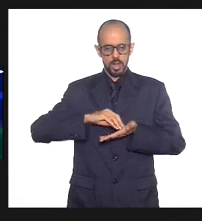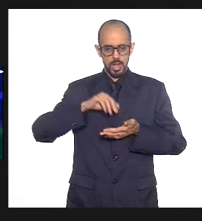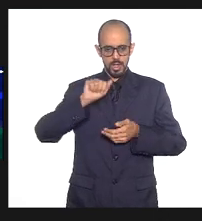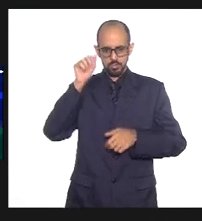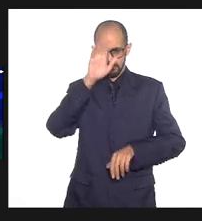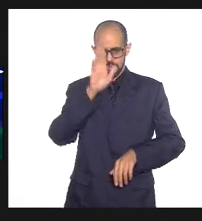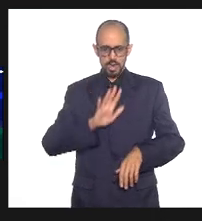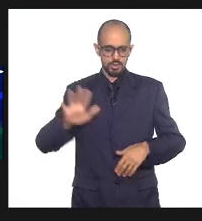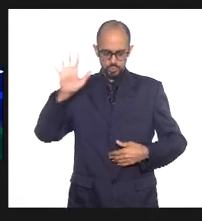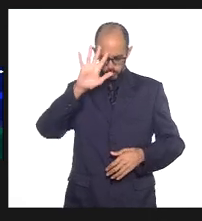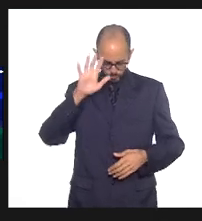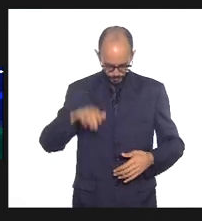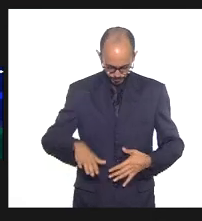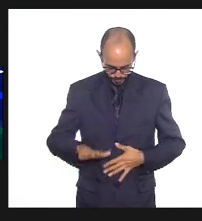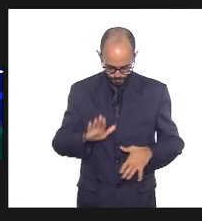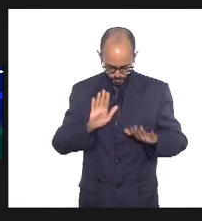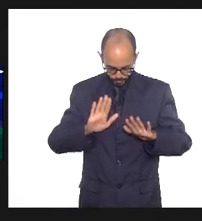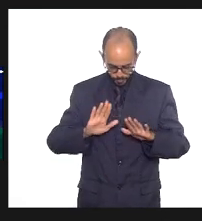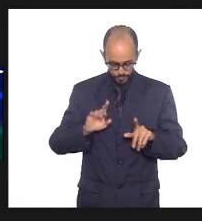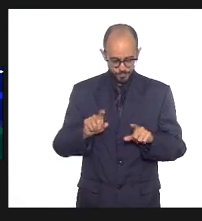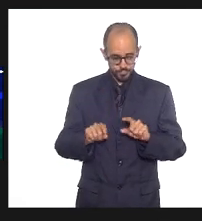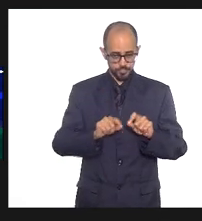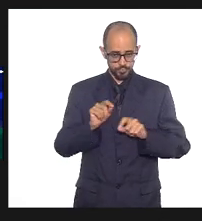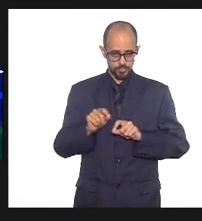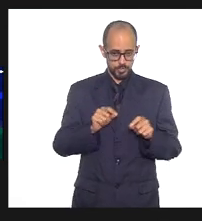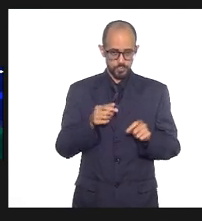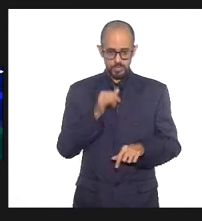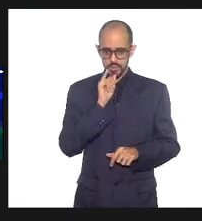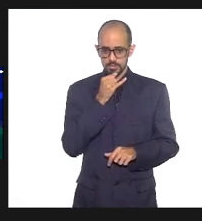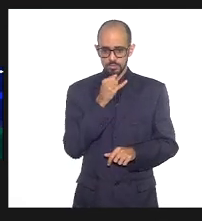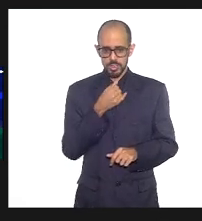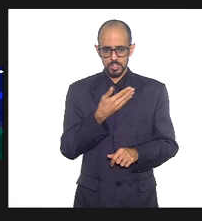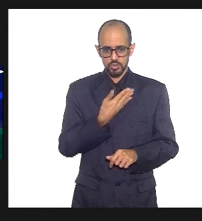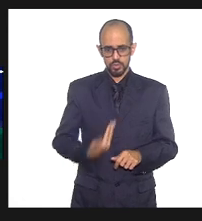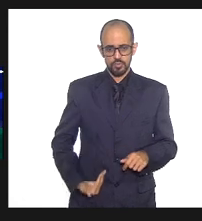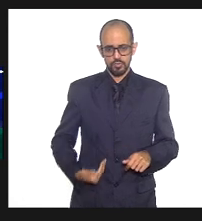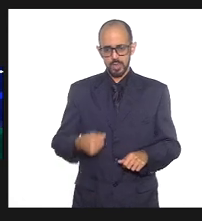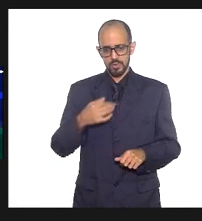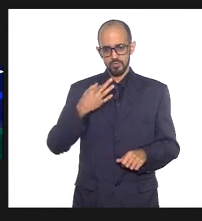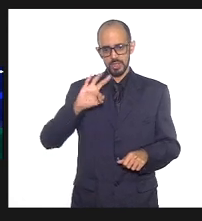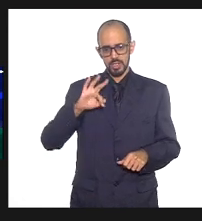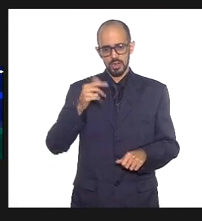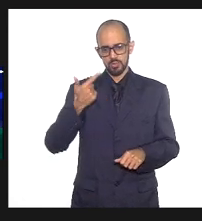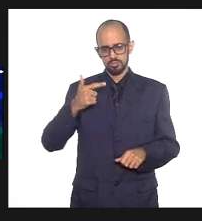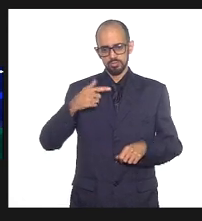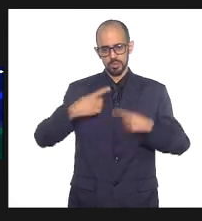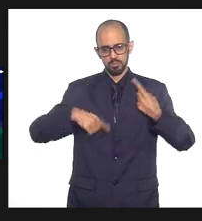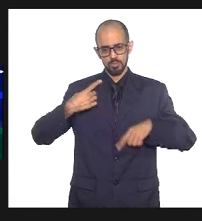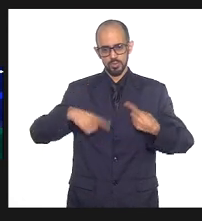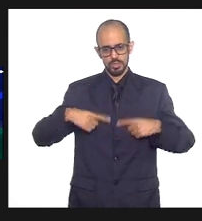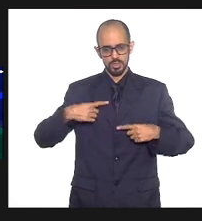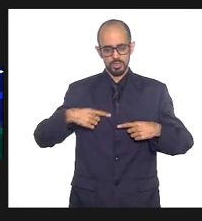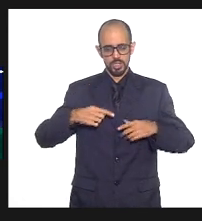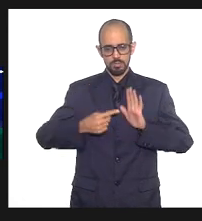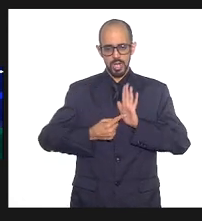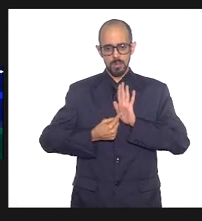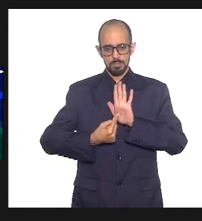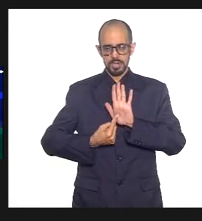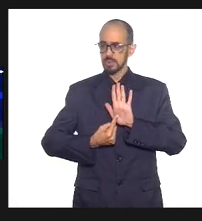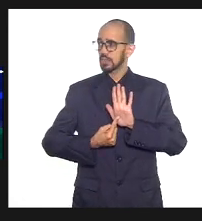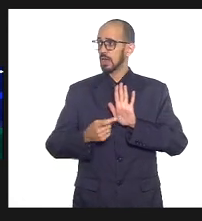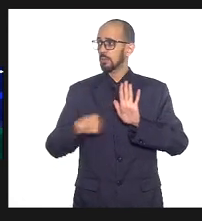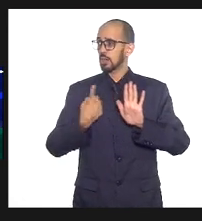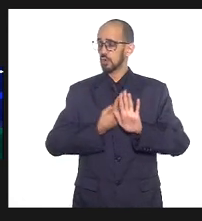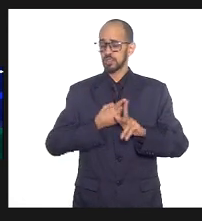mas como sempre o governo federal não tem nem política para apresentar para apresentar para o nosso